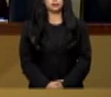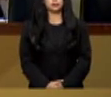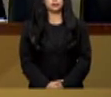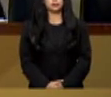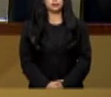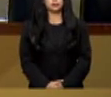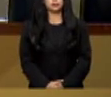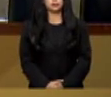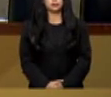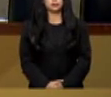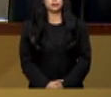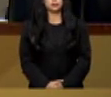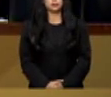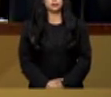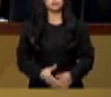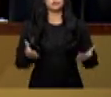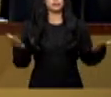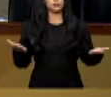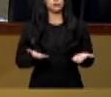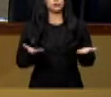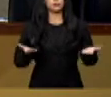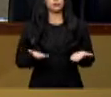Agora, nós vamos retomar...